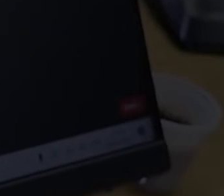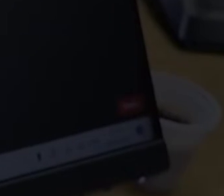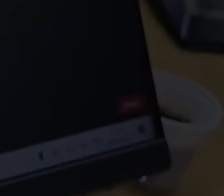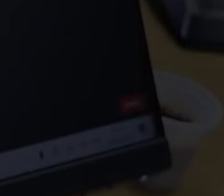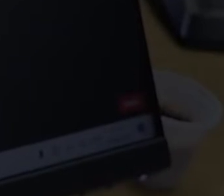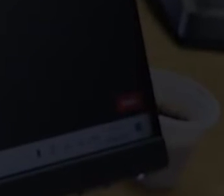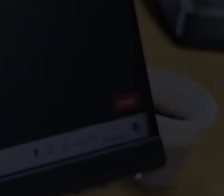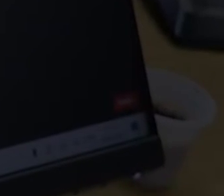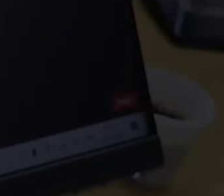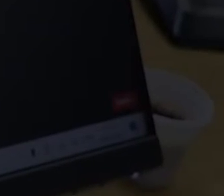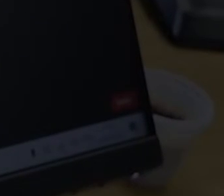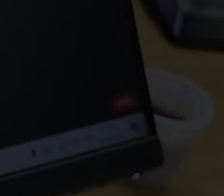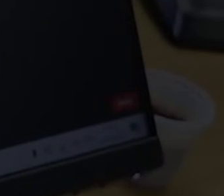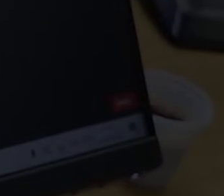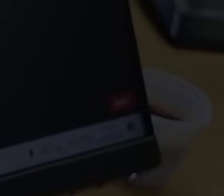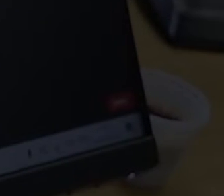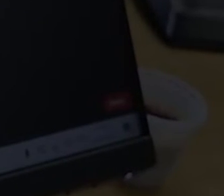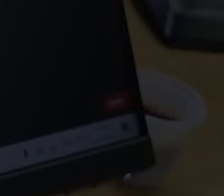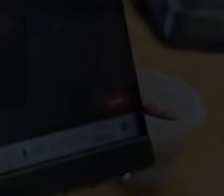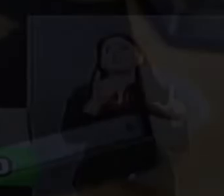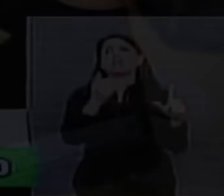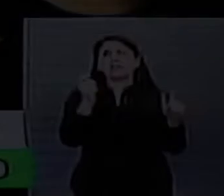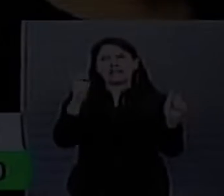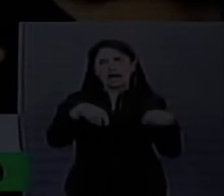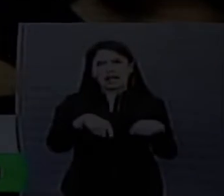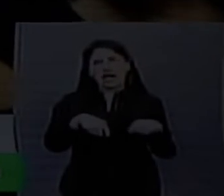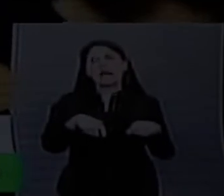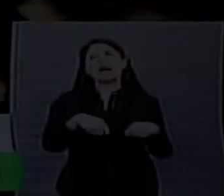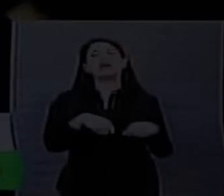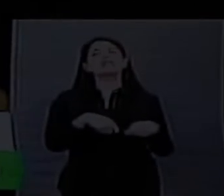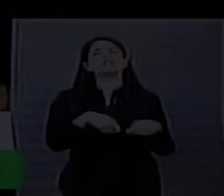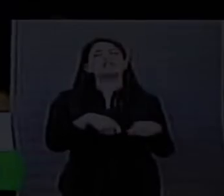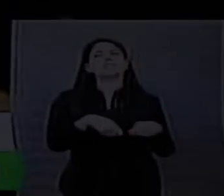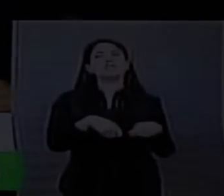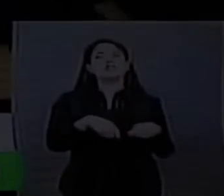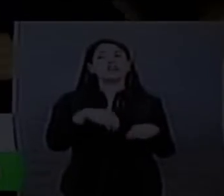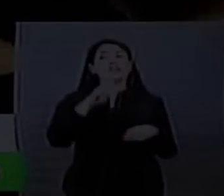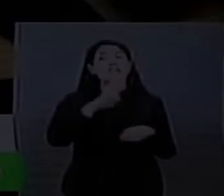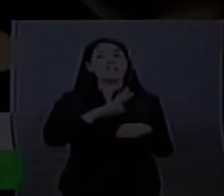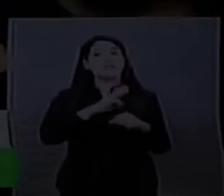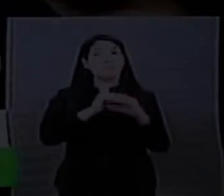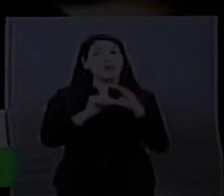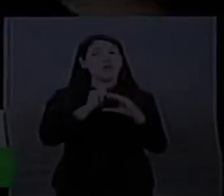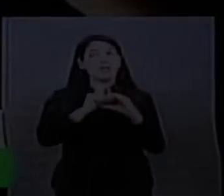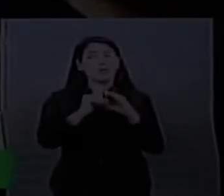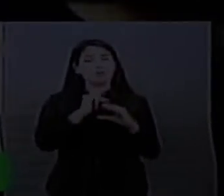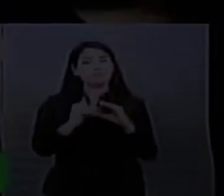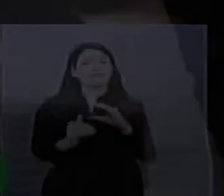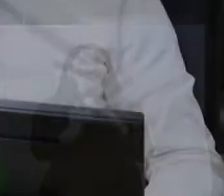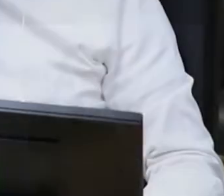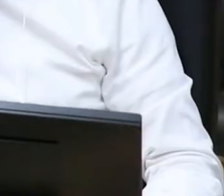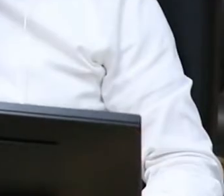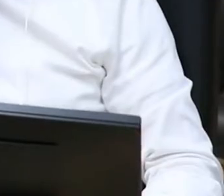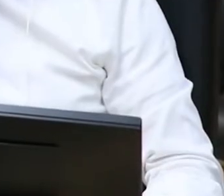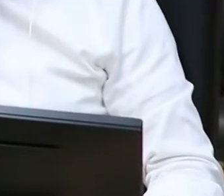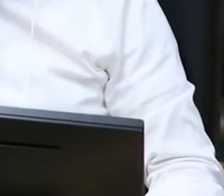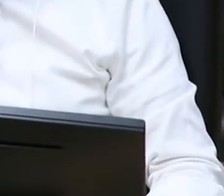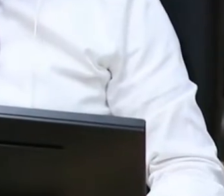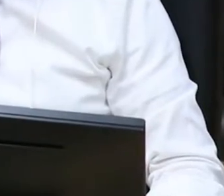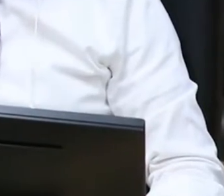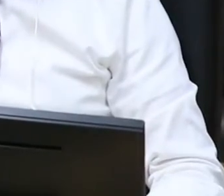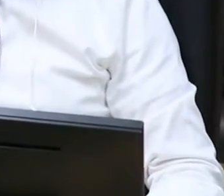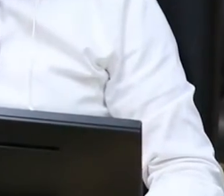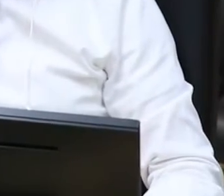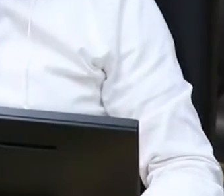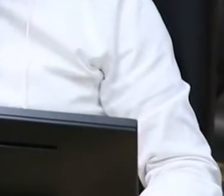cresceu R$ 325 milhões, saindo de R$,231 bilhões